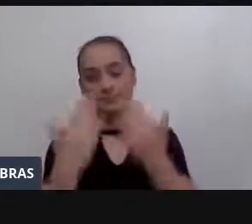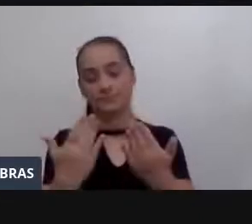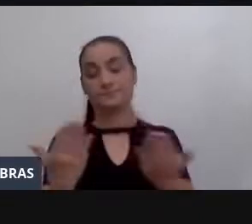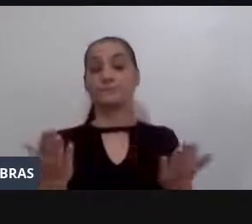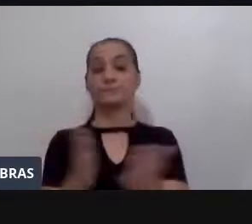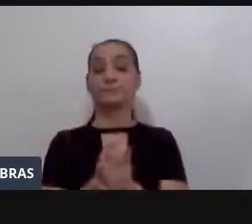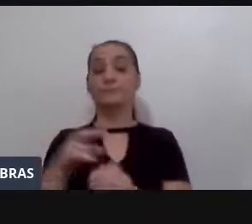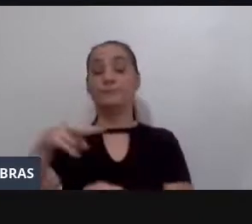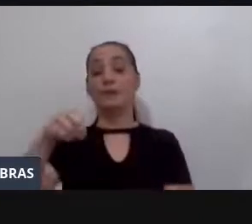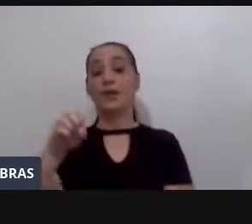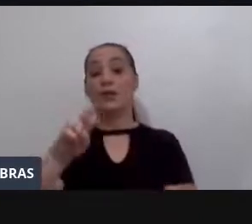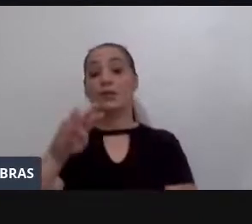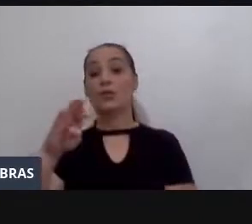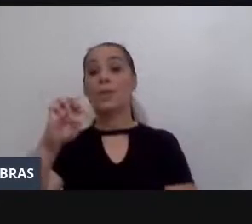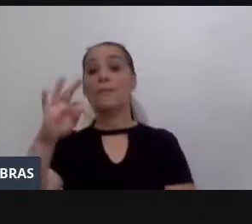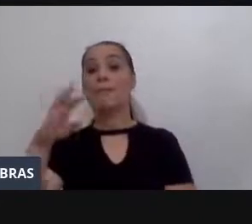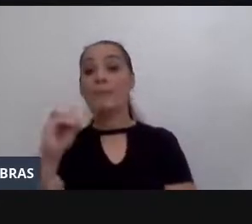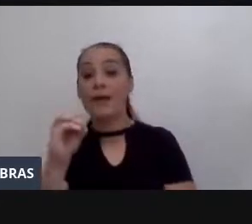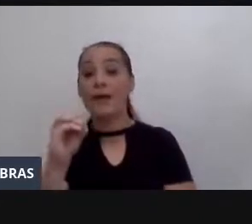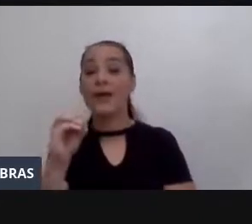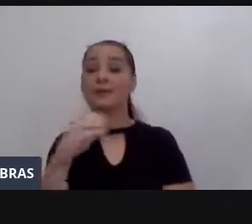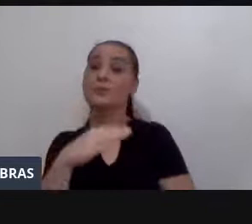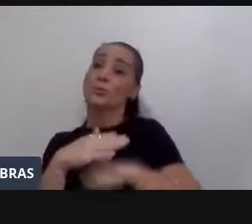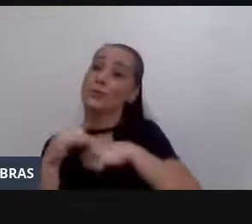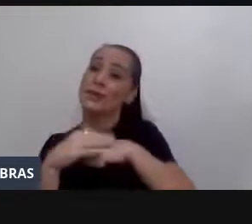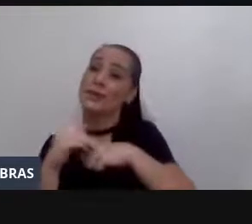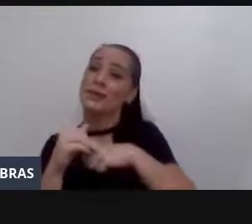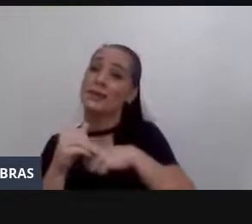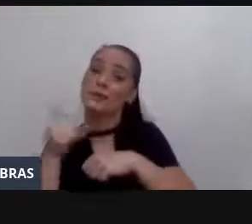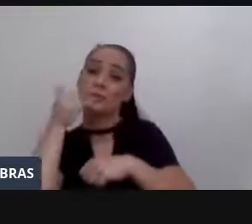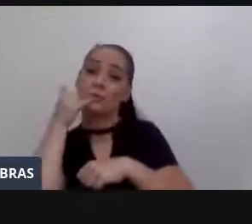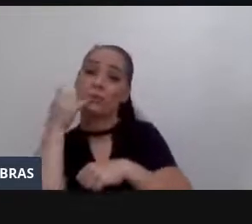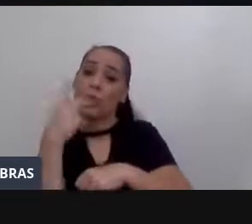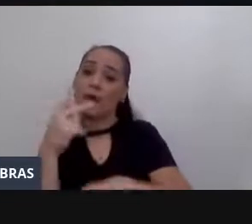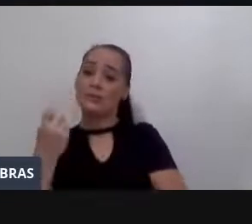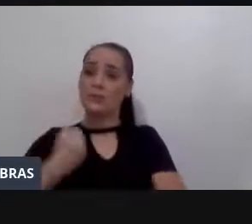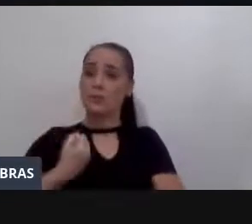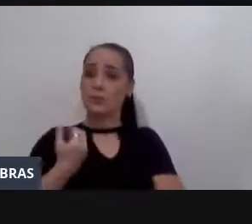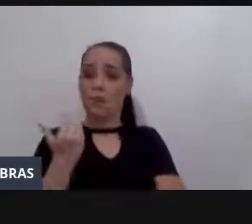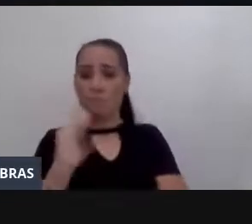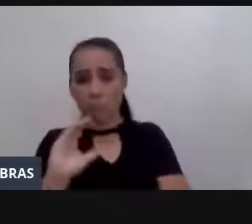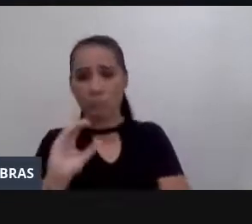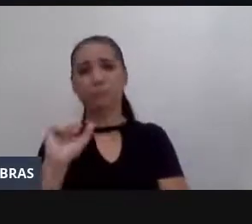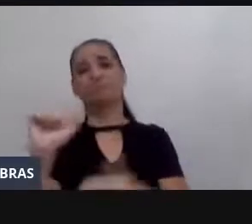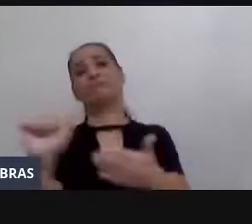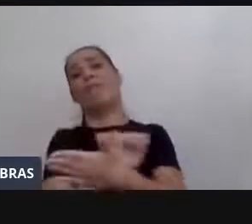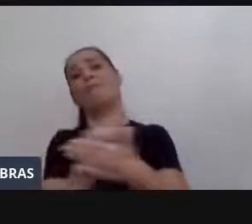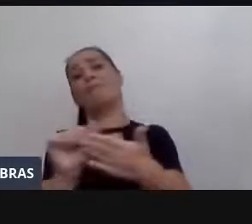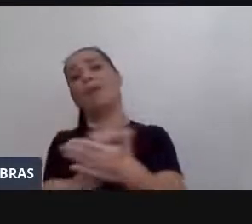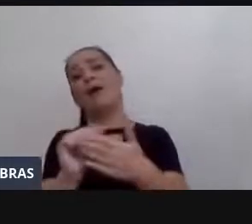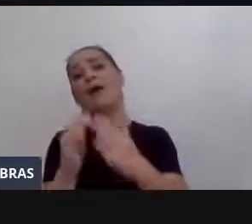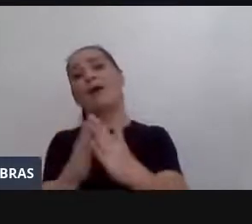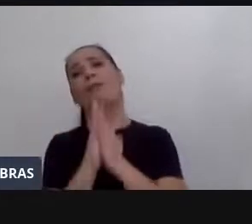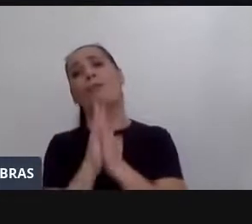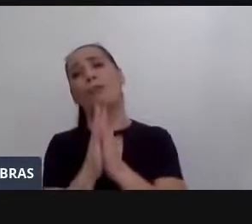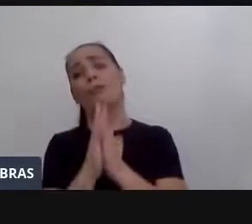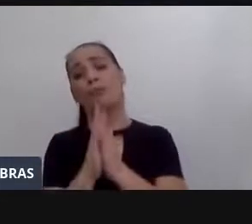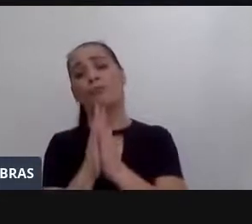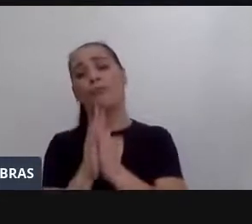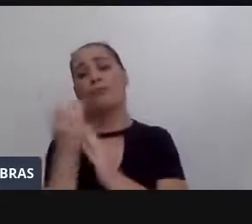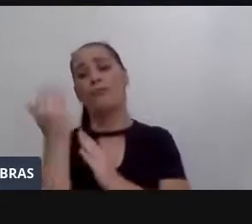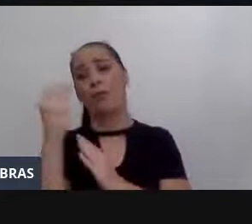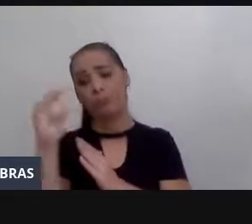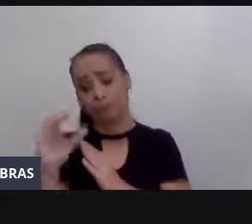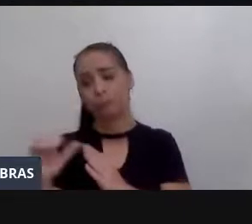querido, você colocou seu número de celular aqui. Por favor, apaga. Essa informação de dados é muito pessoal. As pessoas podem entrar em contato com você. Não deixa aqui no comentário.